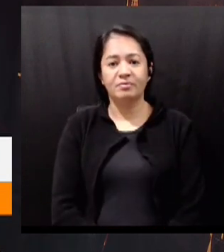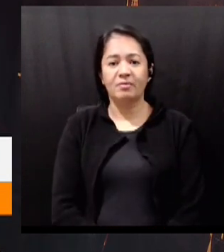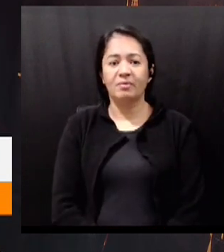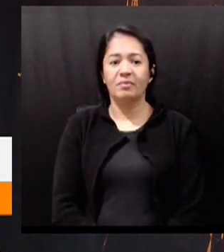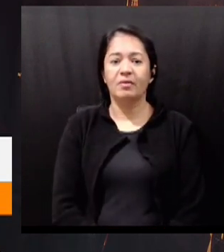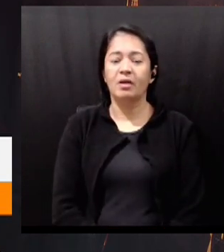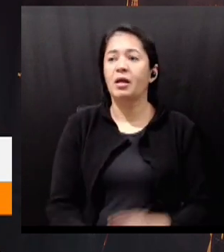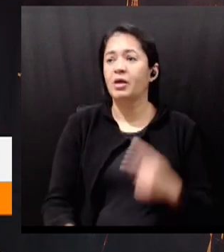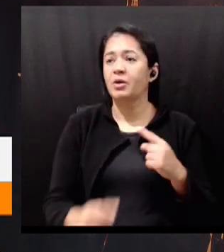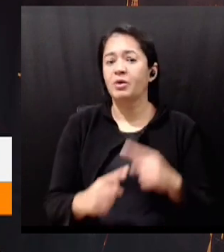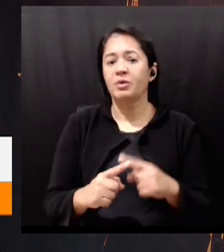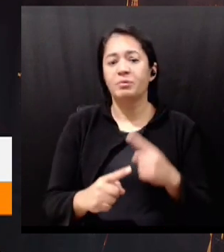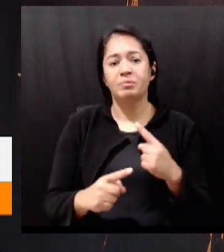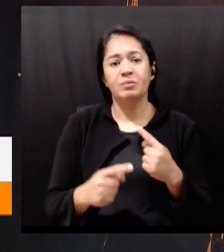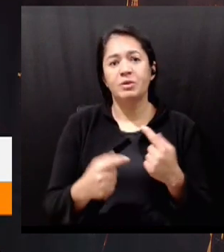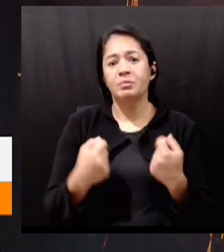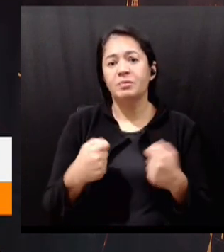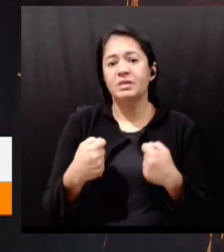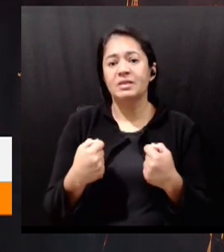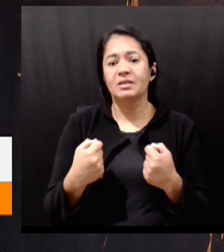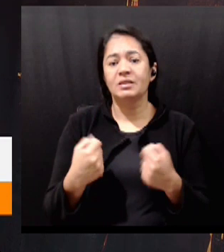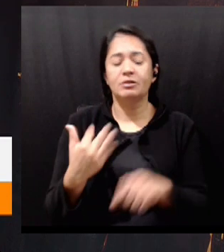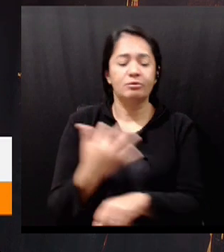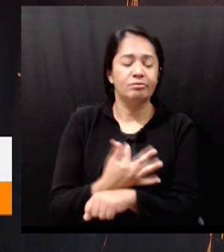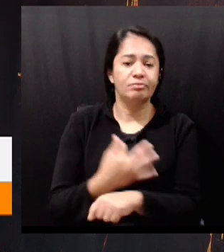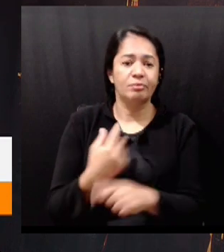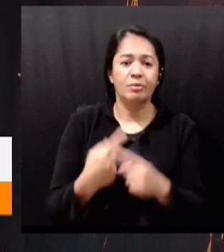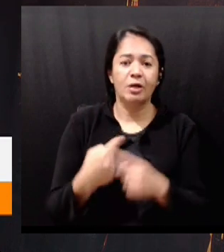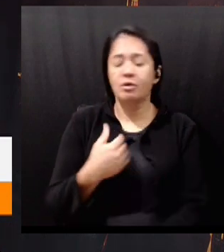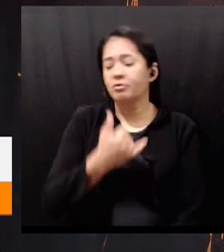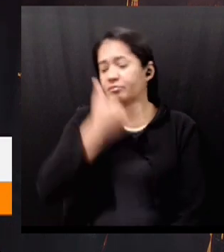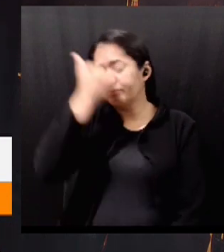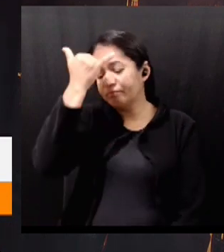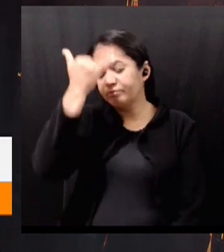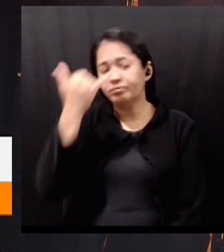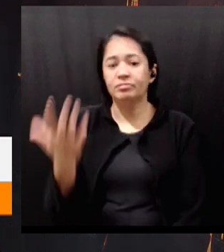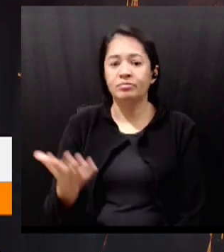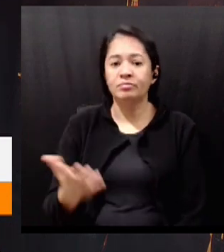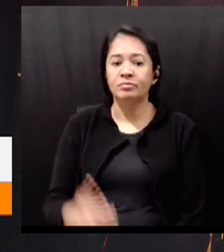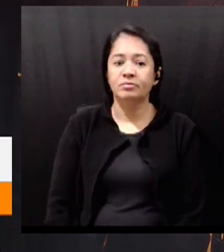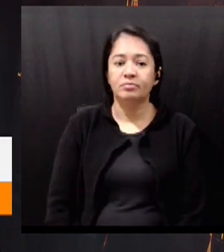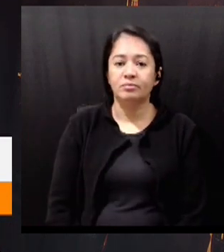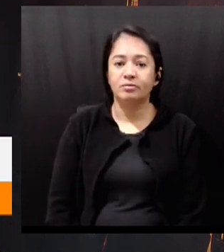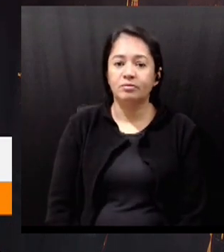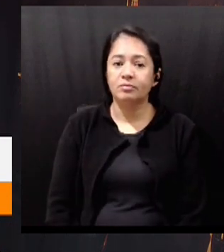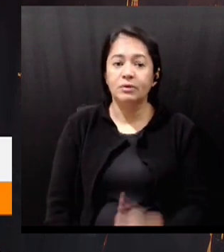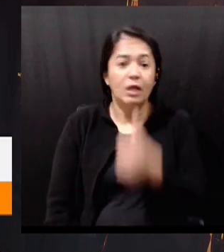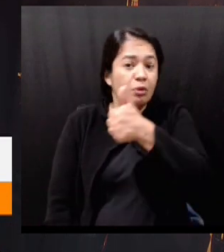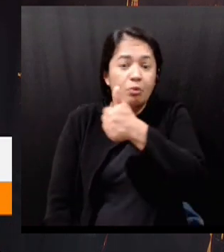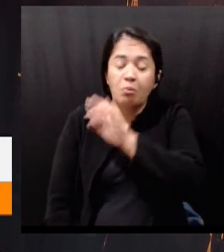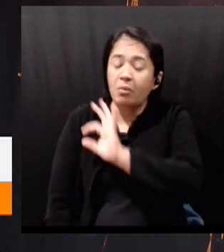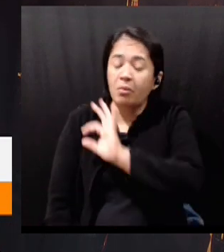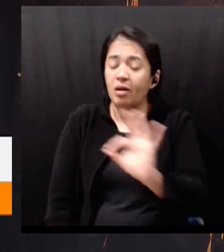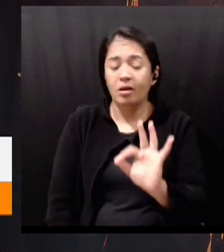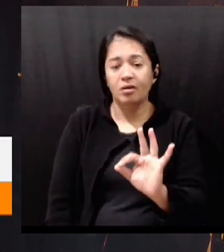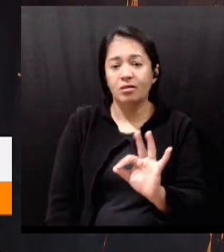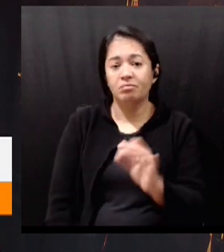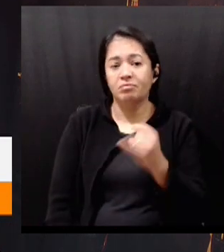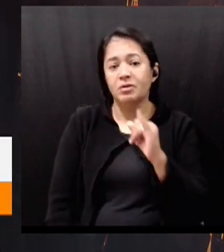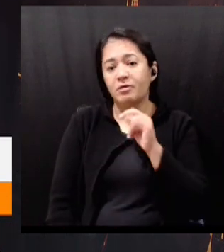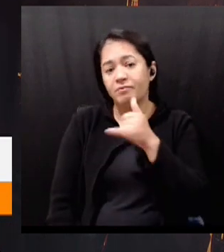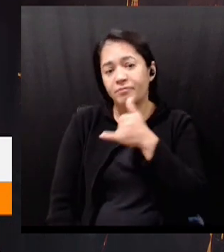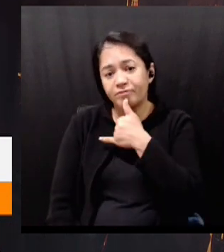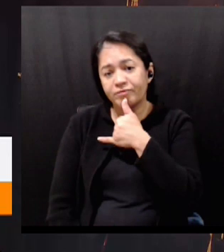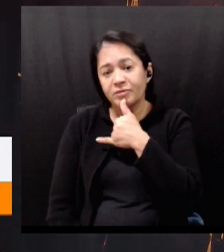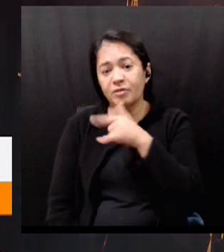conta, porque se eu não der conta, eu vou frustrar alguém. E está tudo bem se, infelizmente, você frustrar alguém que